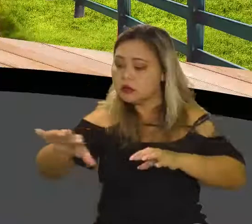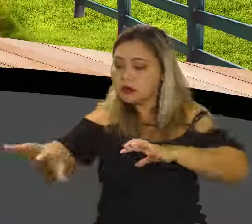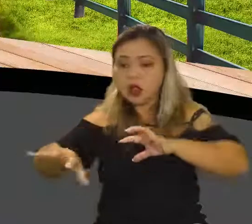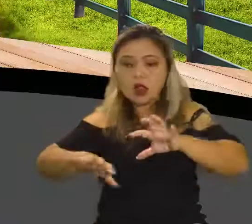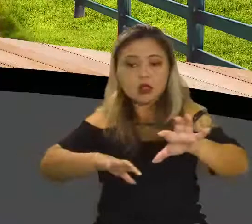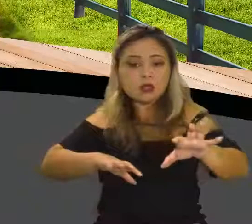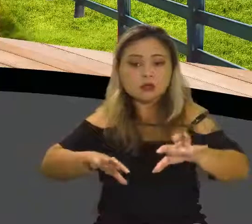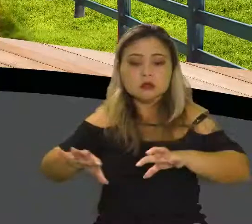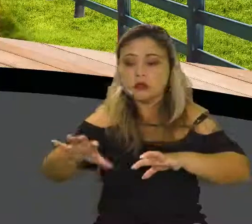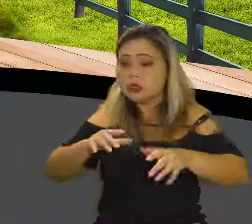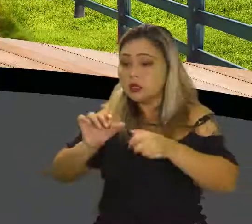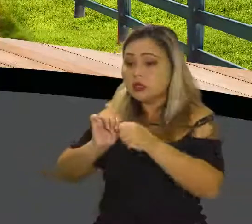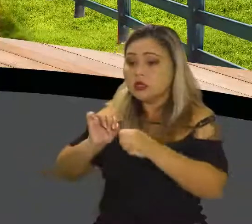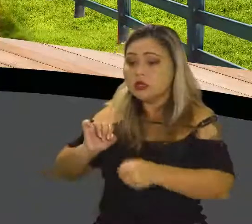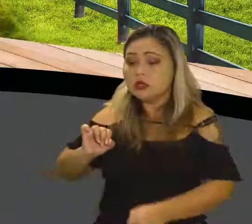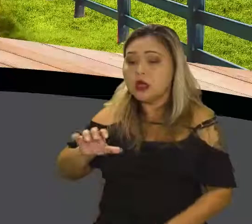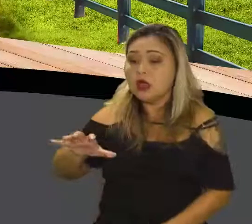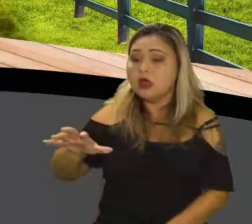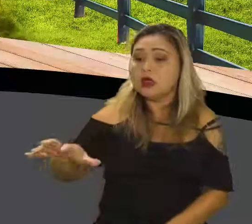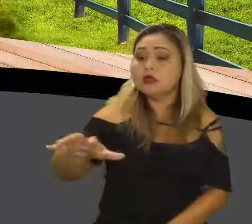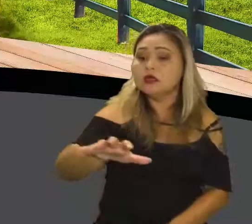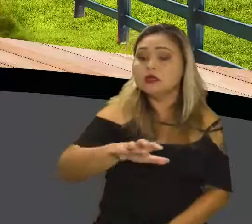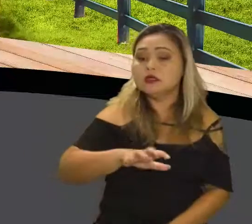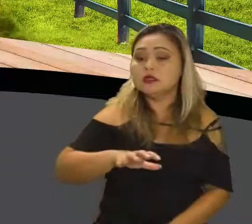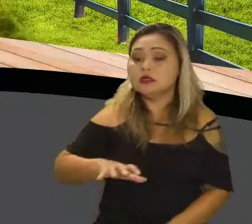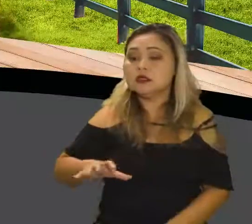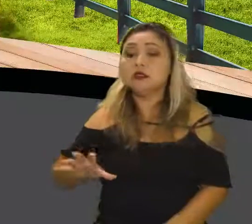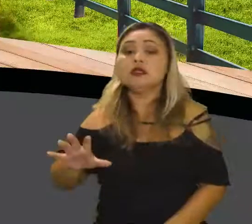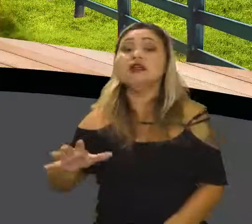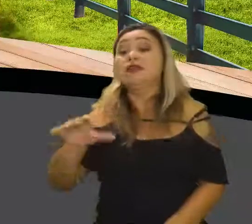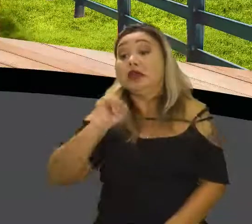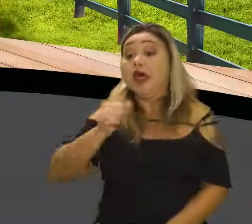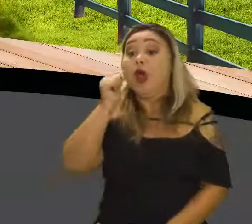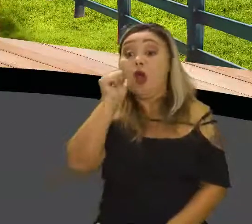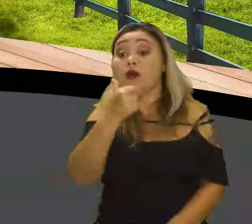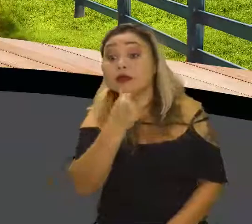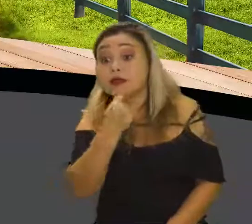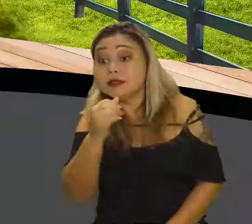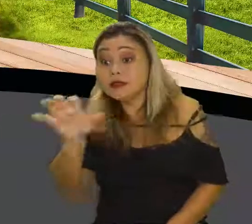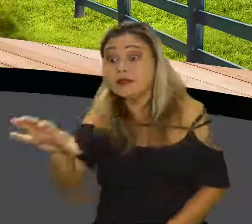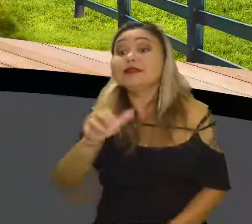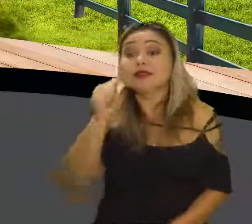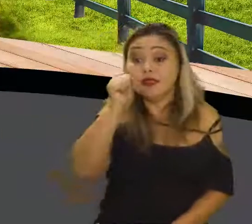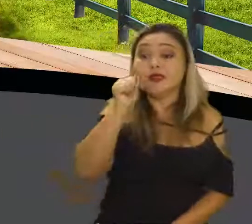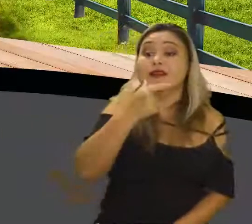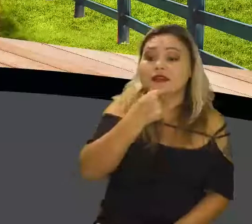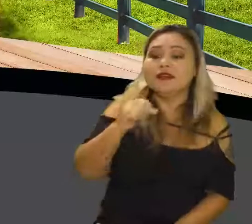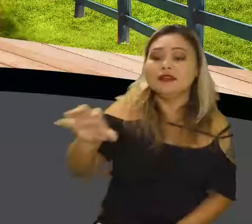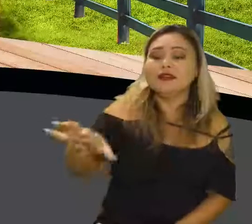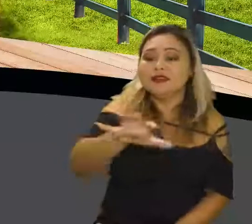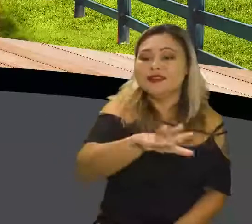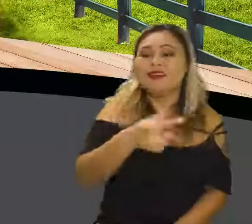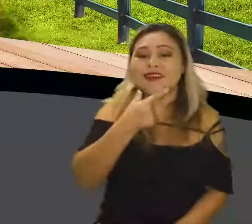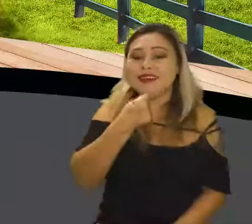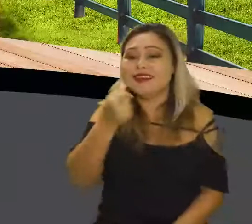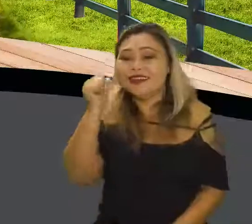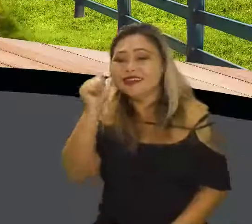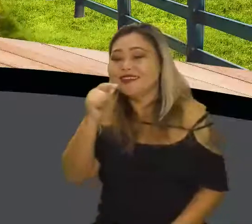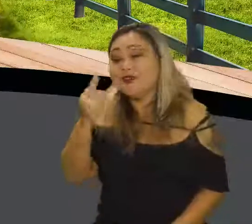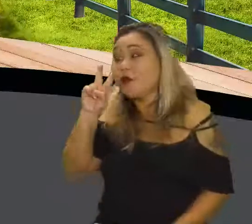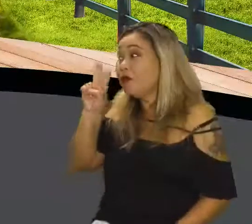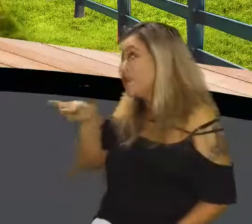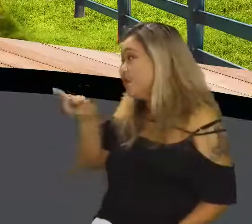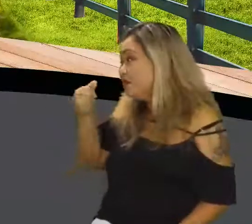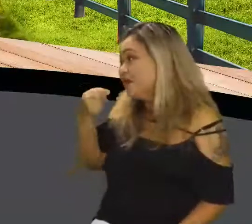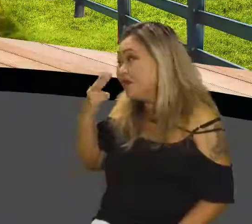seleção. Ai, agora, Adelina, eu estou tentando lembrar. Sexagem, né? Eu estava pensando, é só olhar para você,